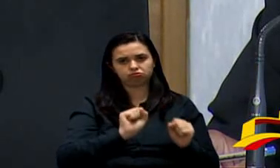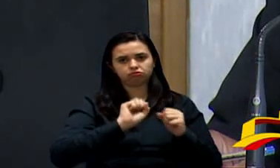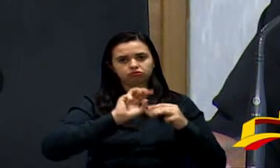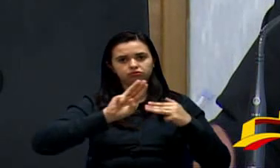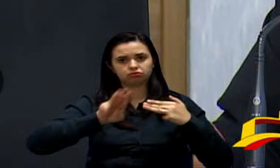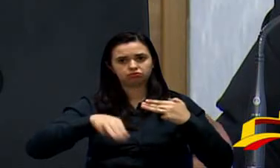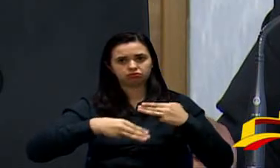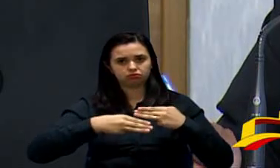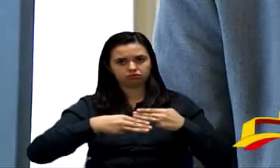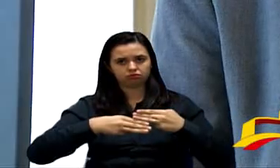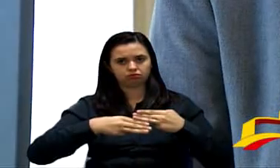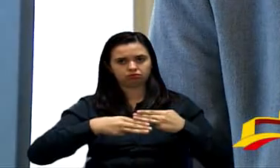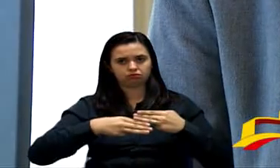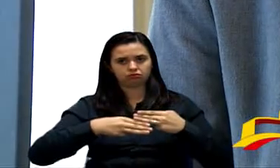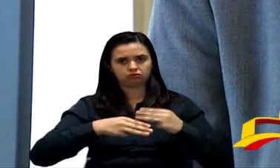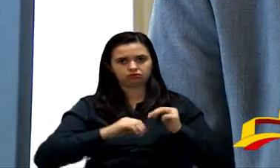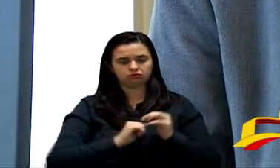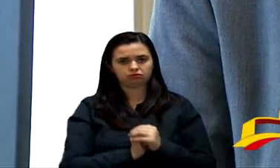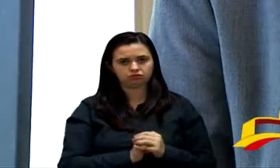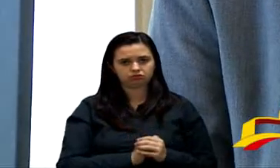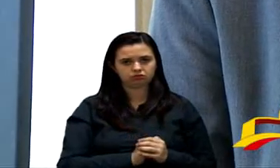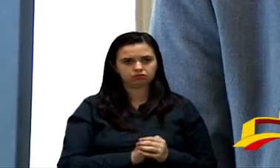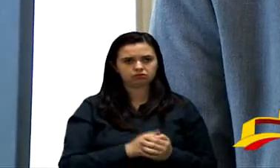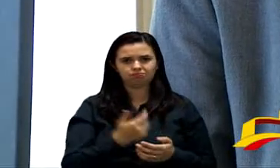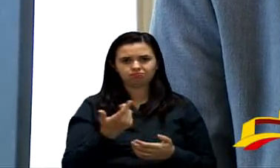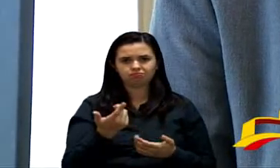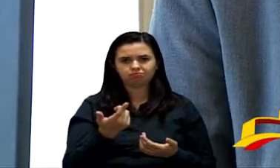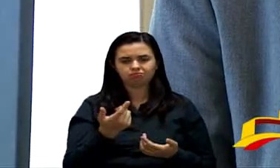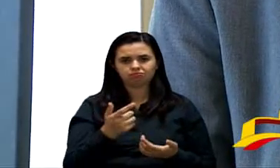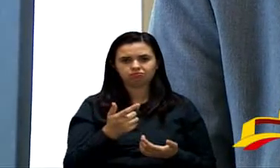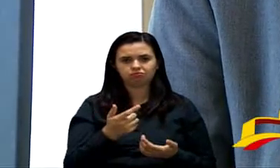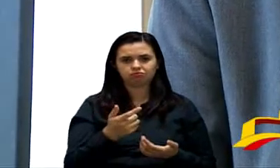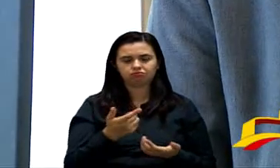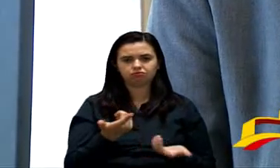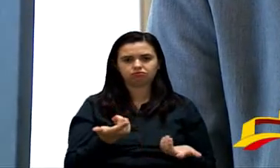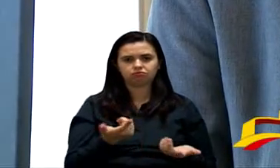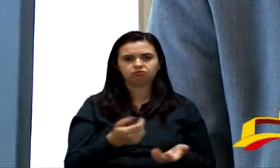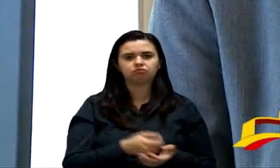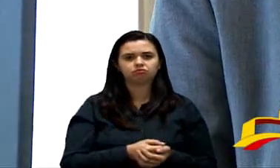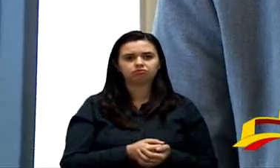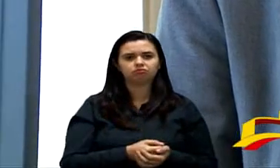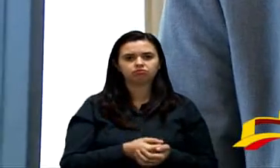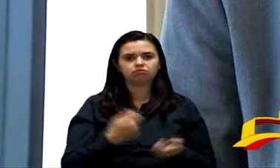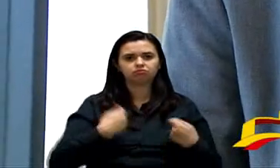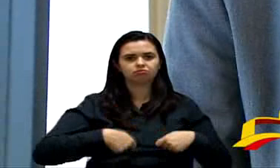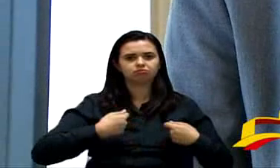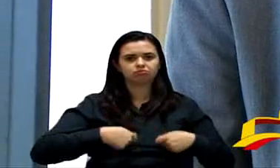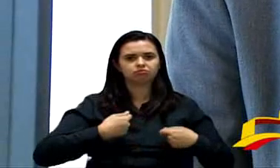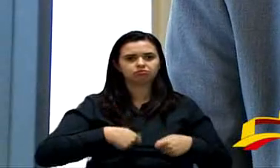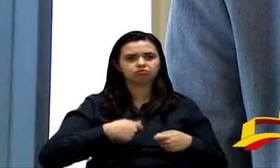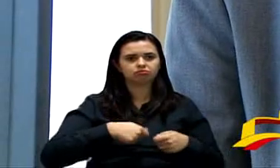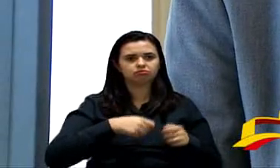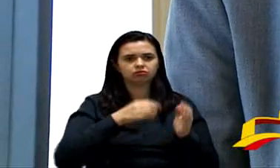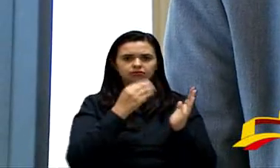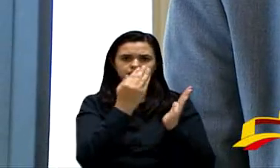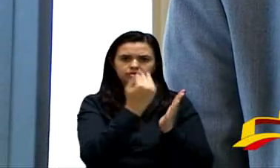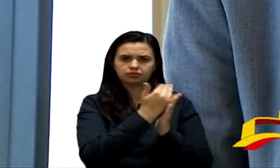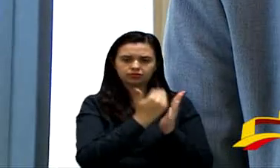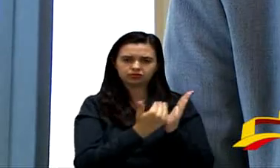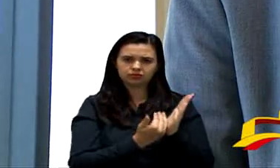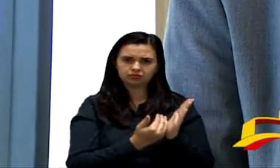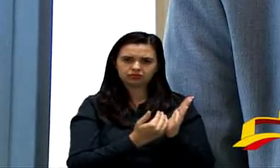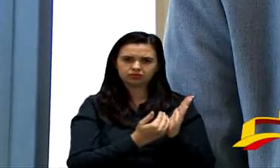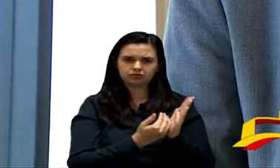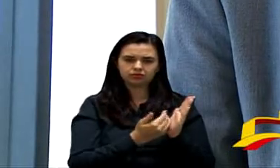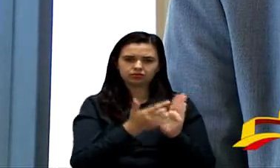Só pode ser emenda mesmo, será que não pode? Não tem como, comissão são dois termos distintos, né? É a correção, a comissão de redação não dá para corrigir. Um minutinho, só, João. A comissão